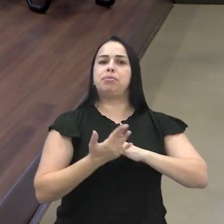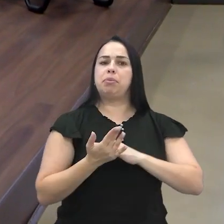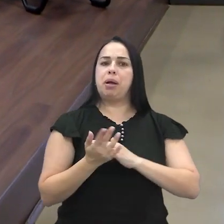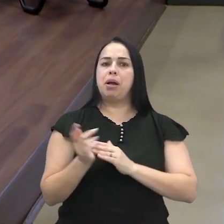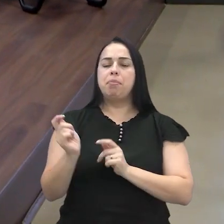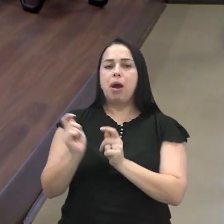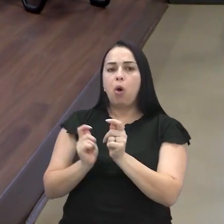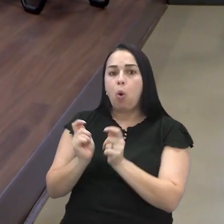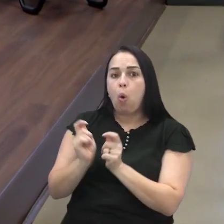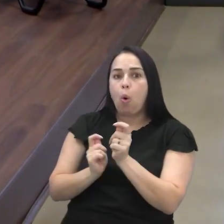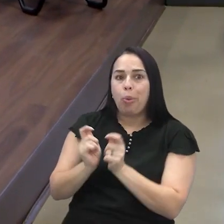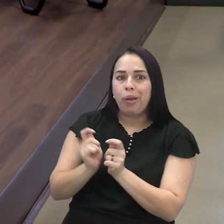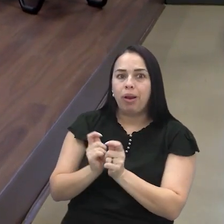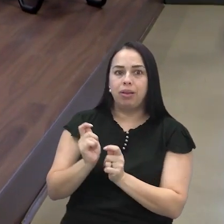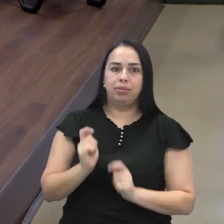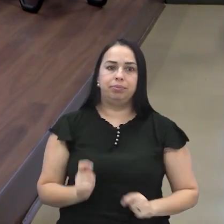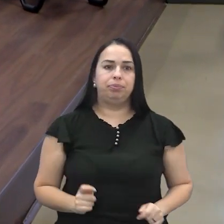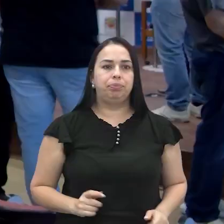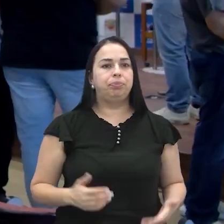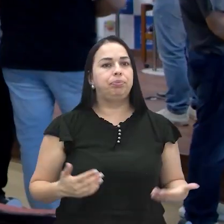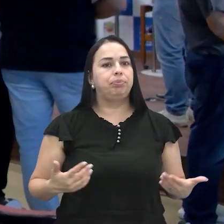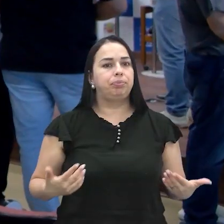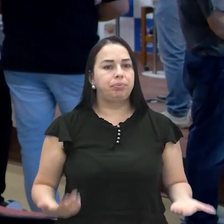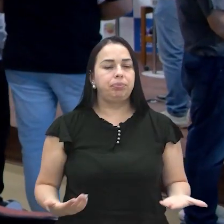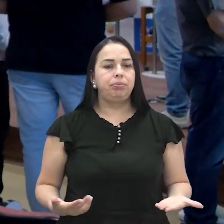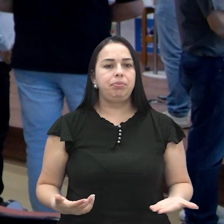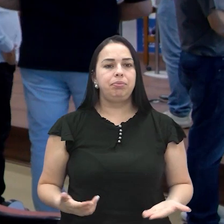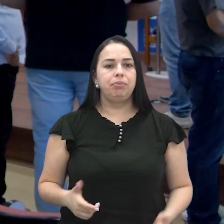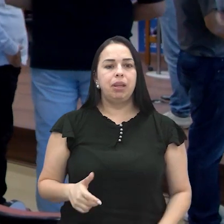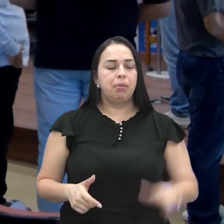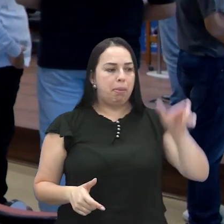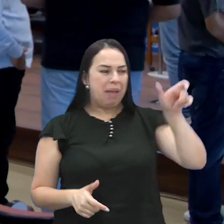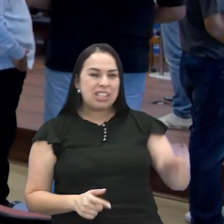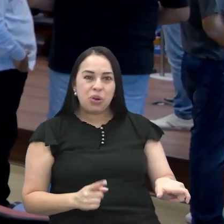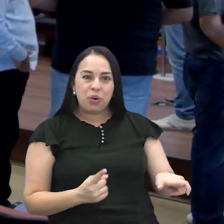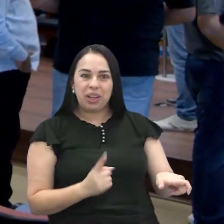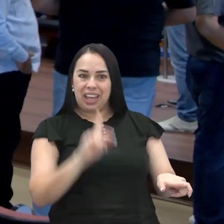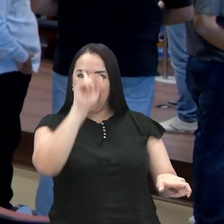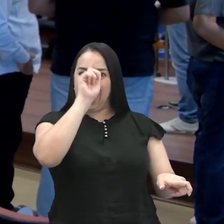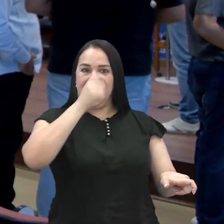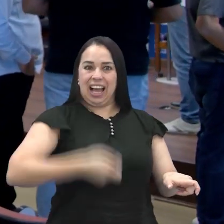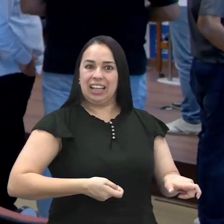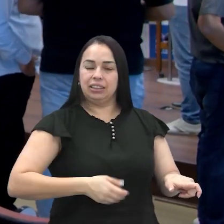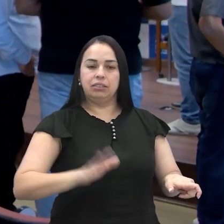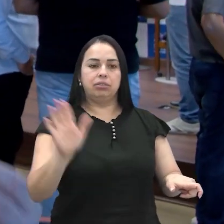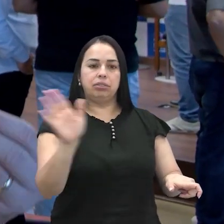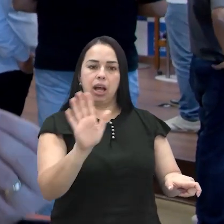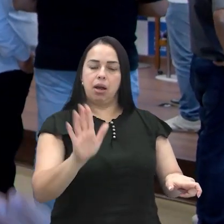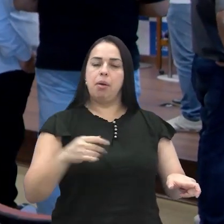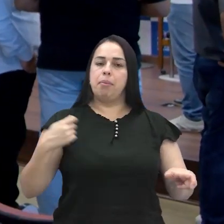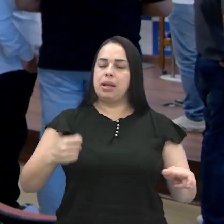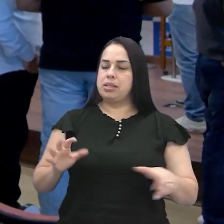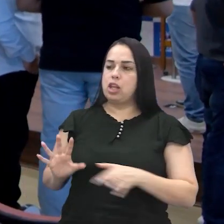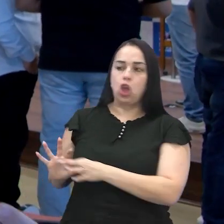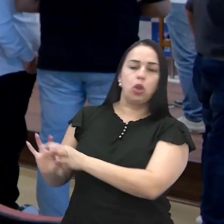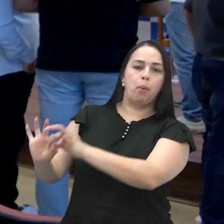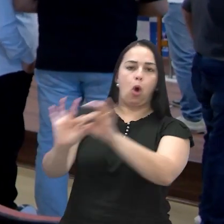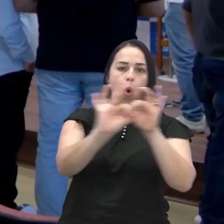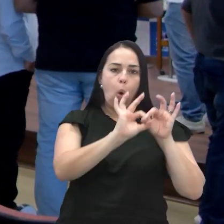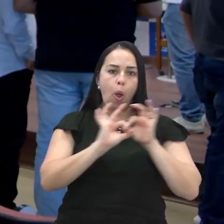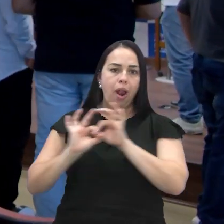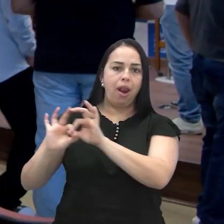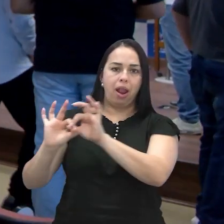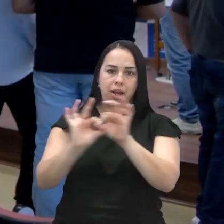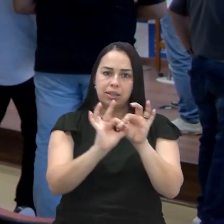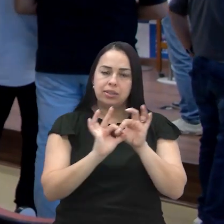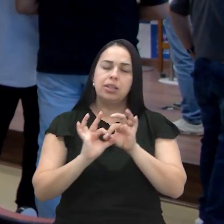para o controle de casos de dengue em São José. Não é uma pessoa só que vai resolver o problema, precisa da união do poder público, das entidades